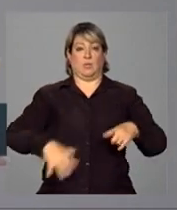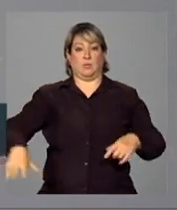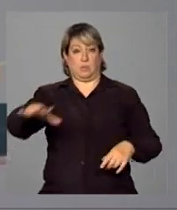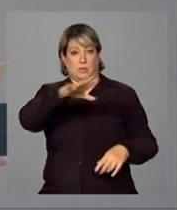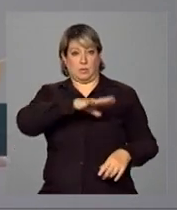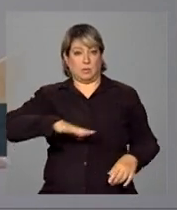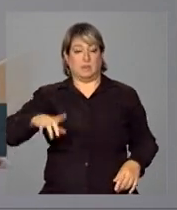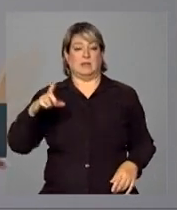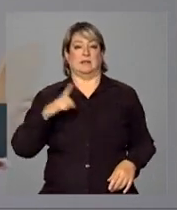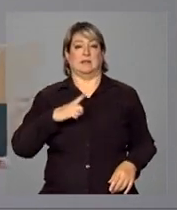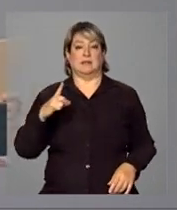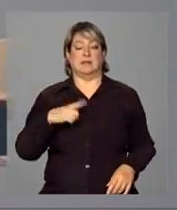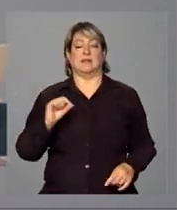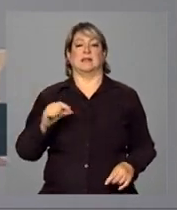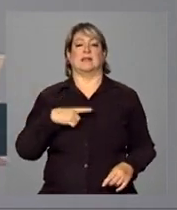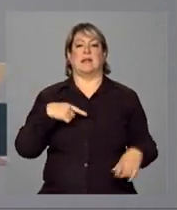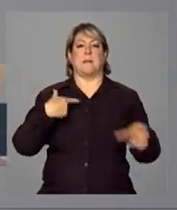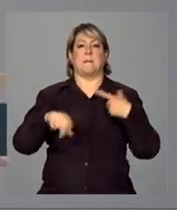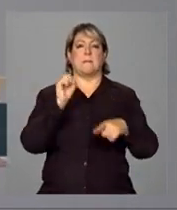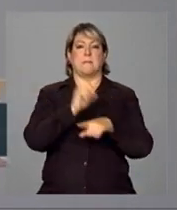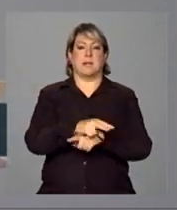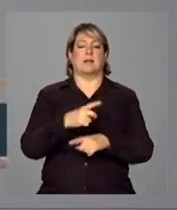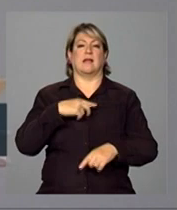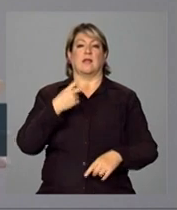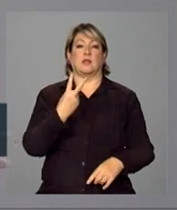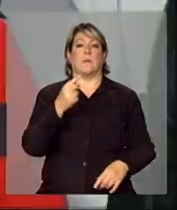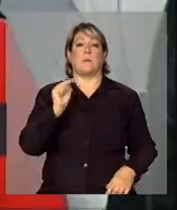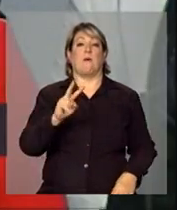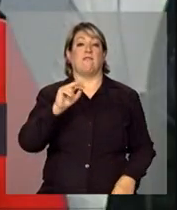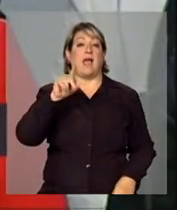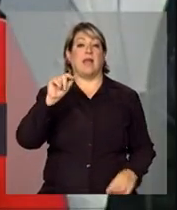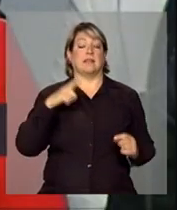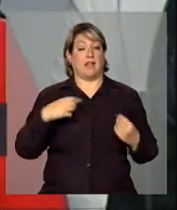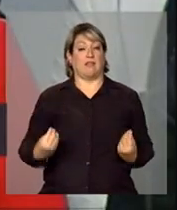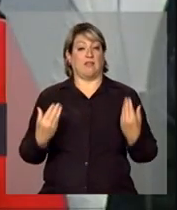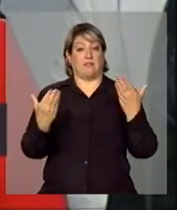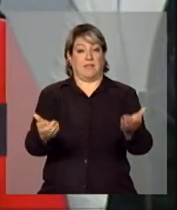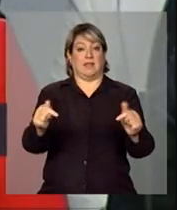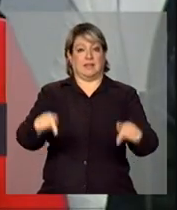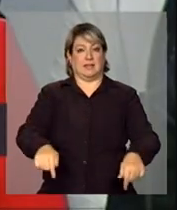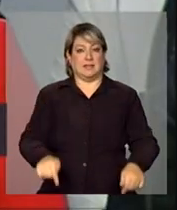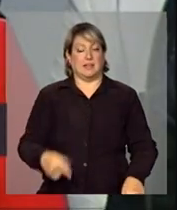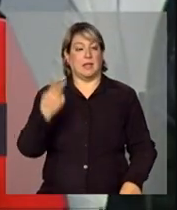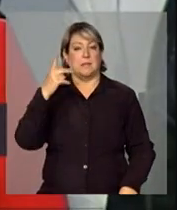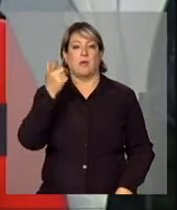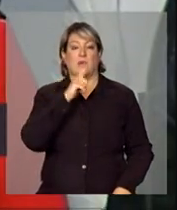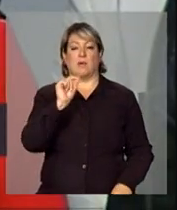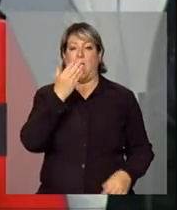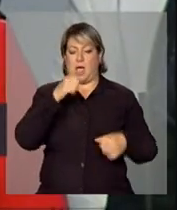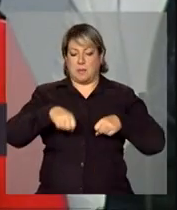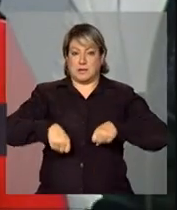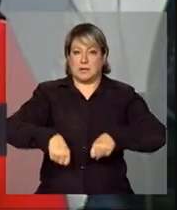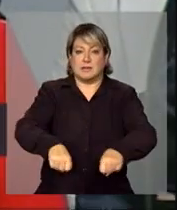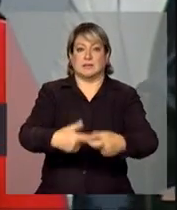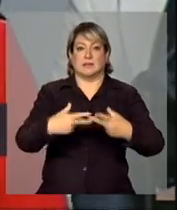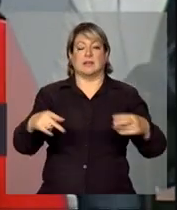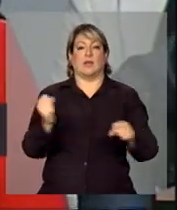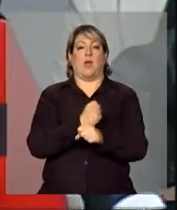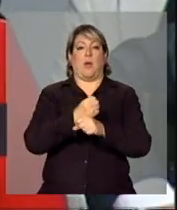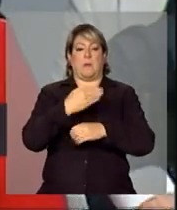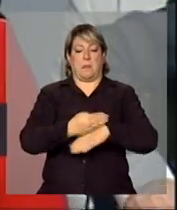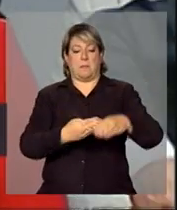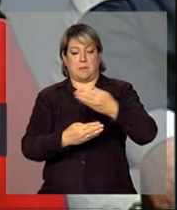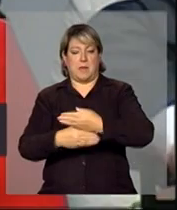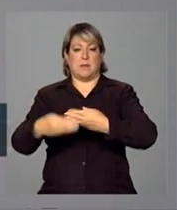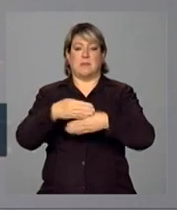feirão de emprego, presidenta. São mais de 2.000 vagas que nós estamos ofertando para a rede de supermercados, para a construção civil e várias